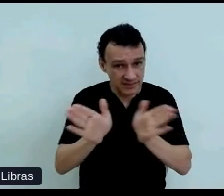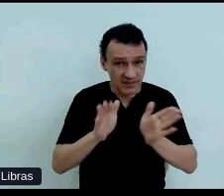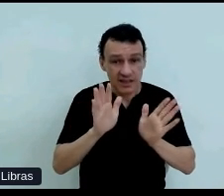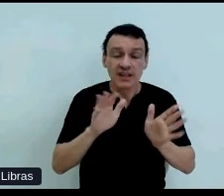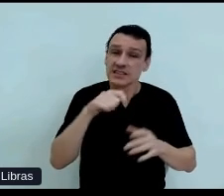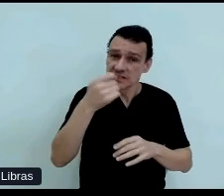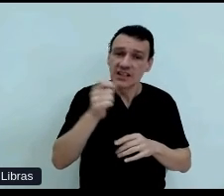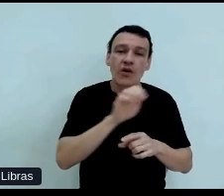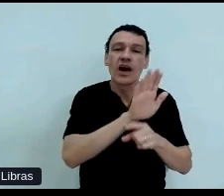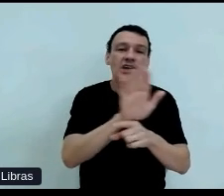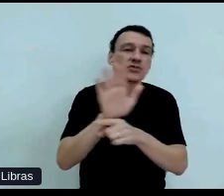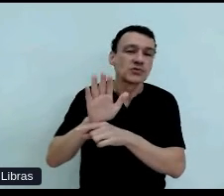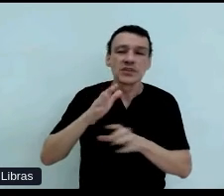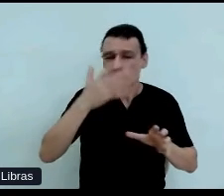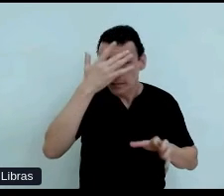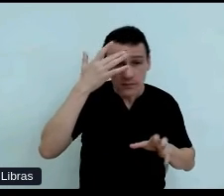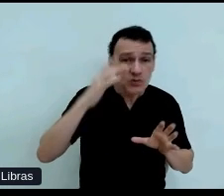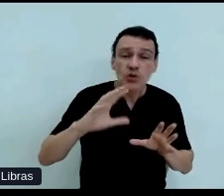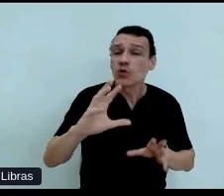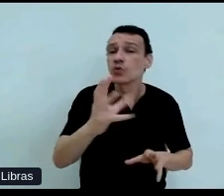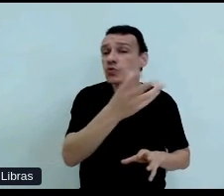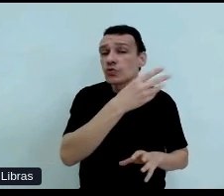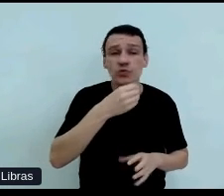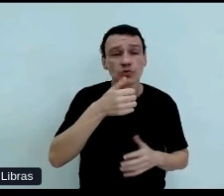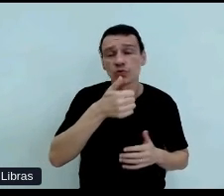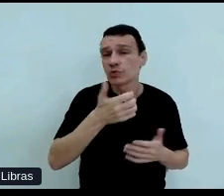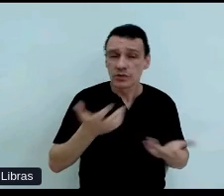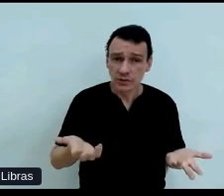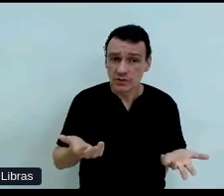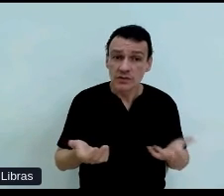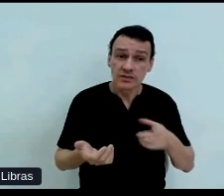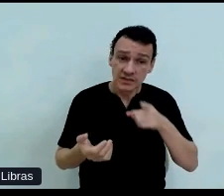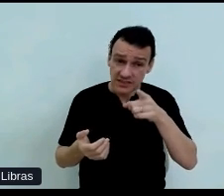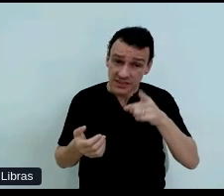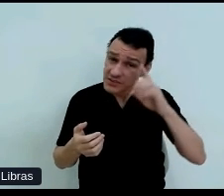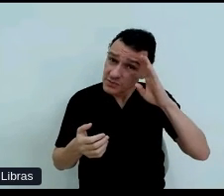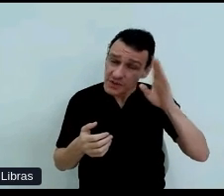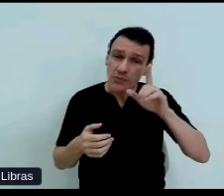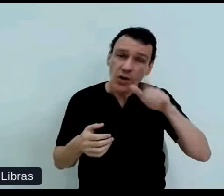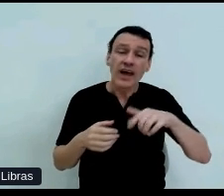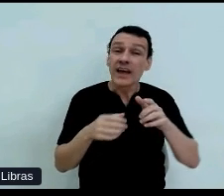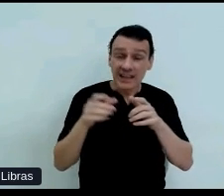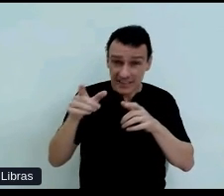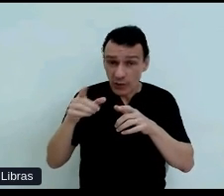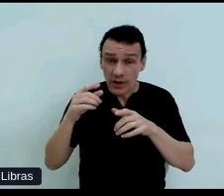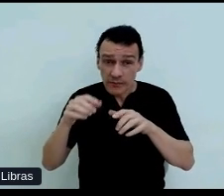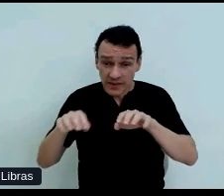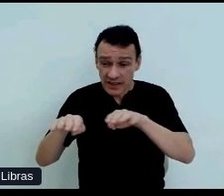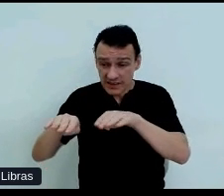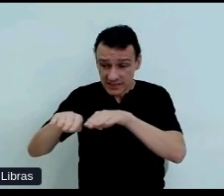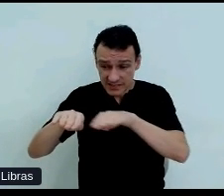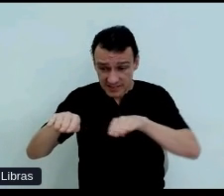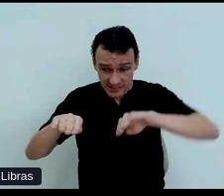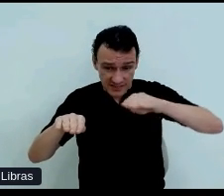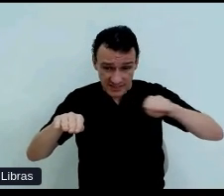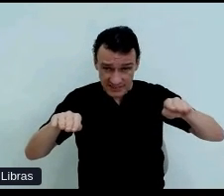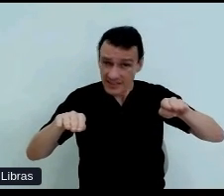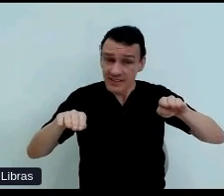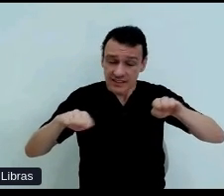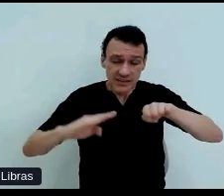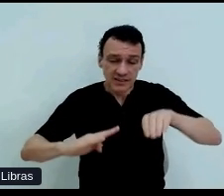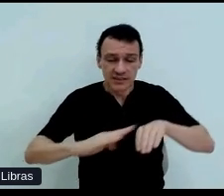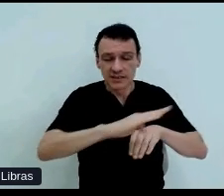consigo fazer isso em todos os lugares? Bom, tá aqui. É o design universal que nós usamos e ele